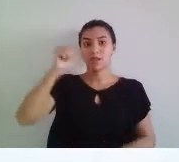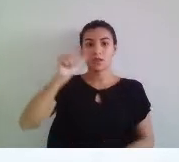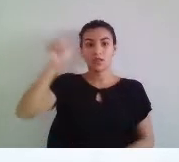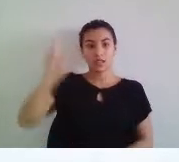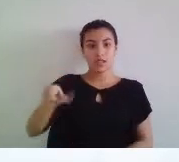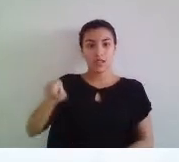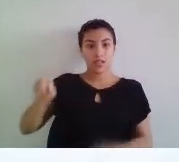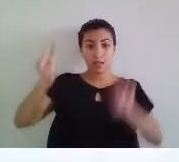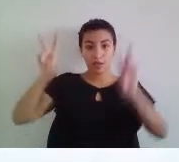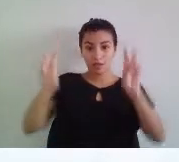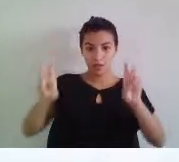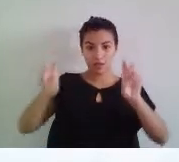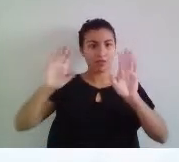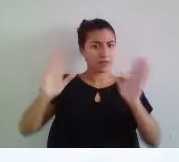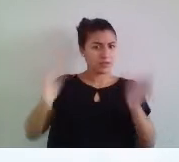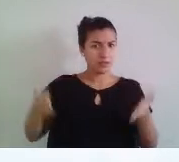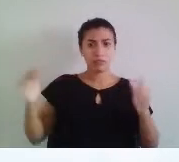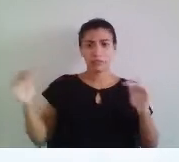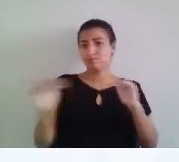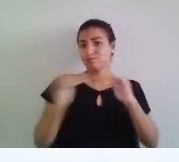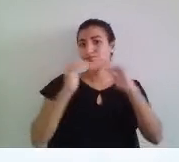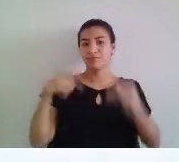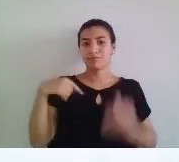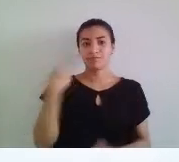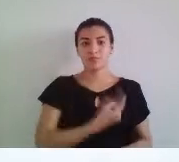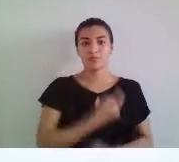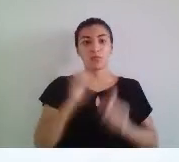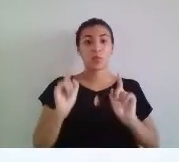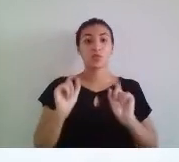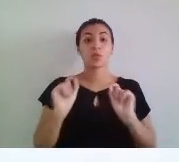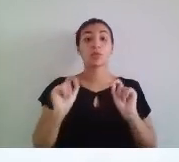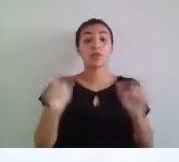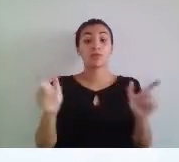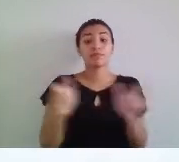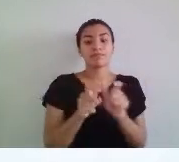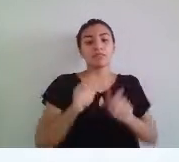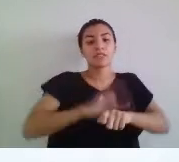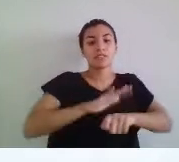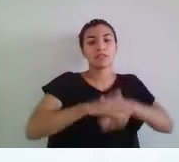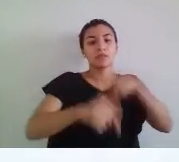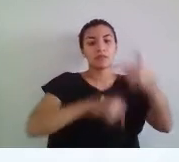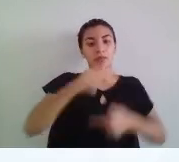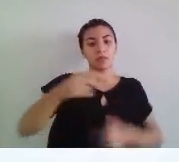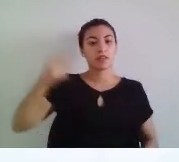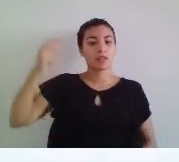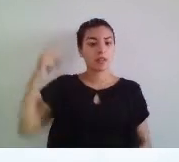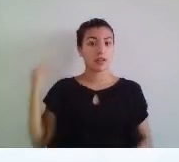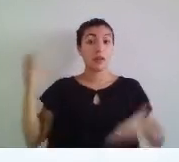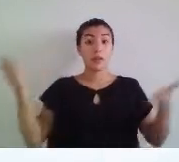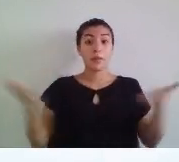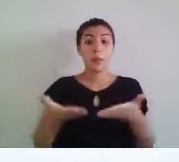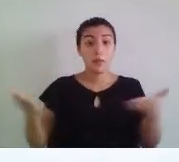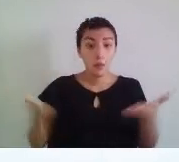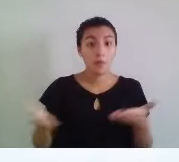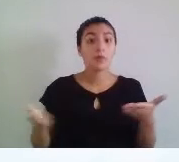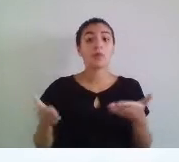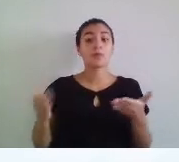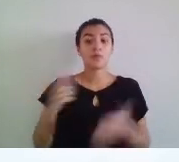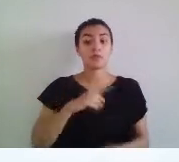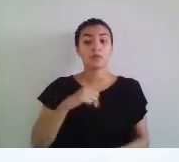já tinha muito a ver conosco, porque era a redução da jornada do trabalho naquela época. E hoje ela vinha aqui nos brindar